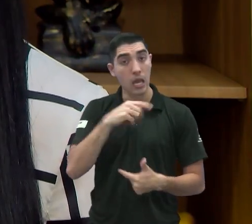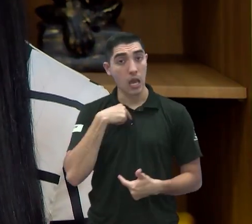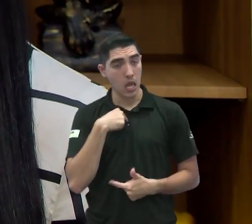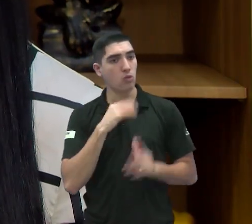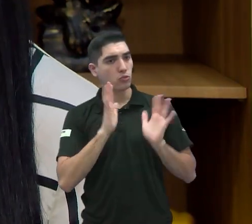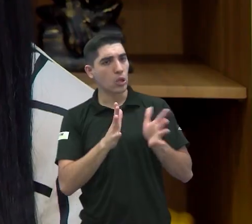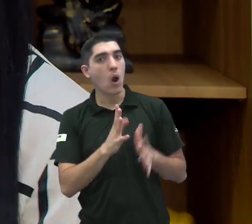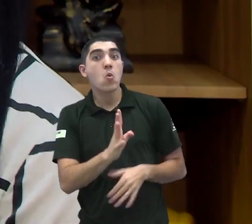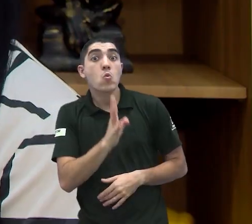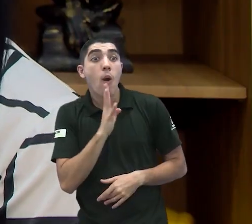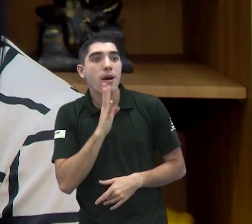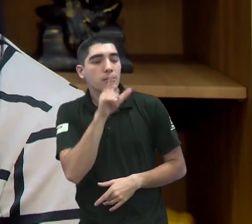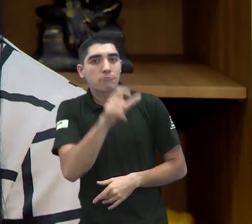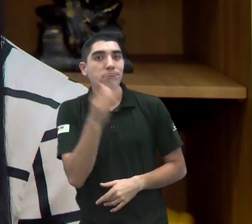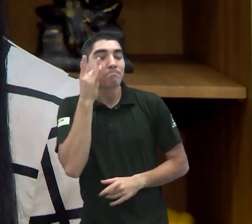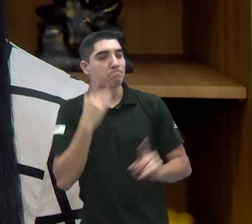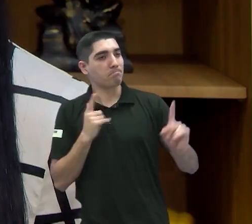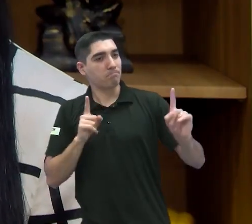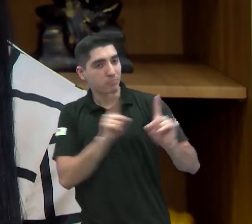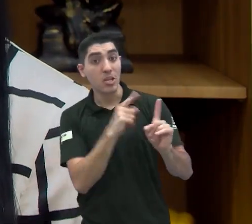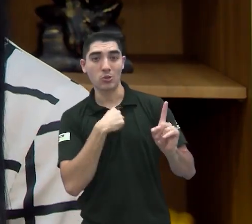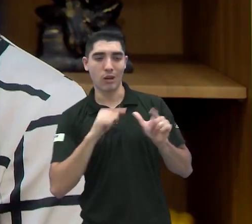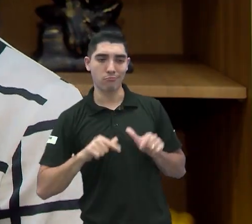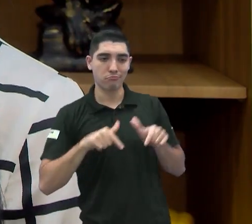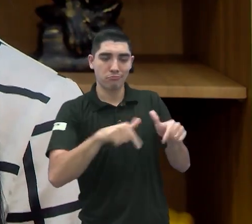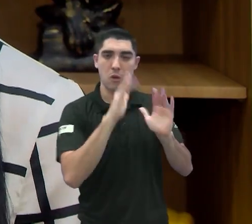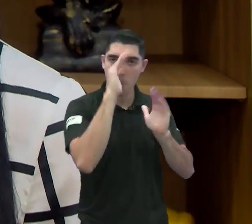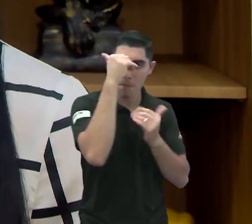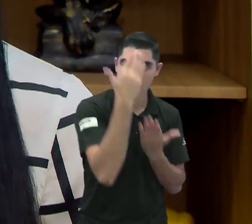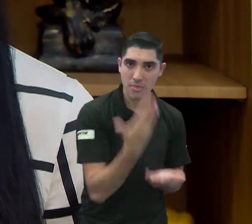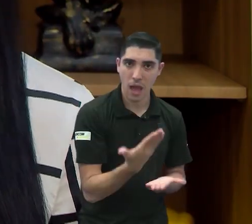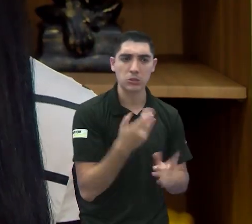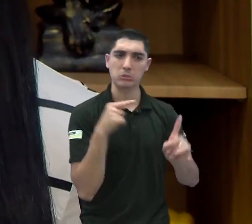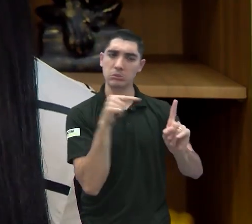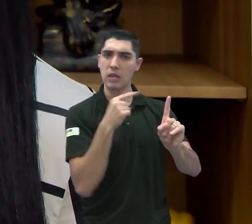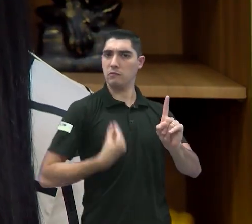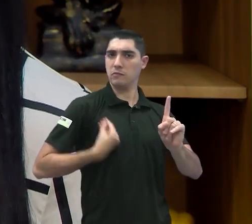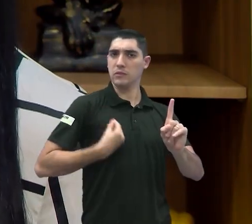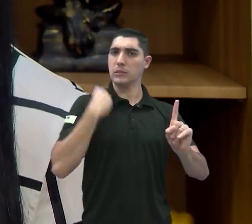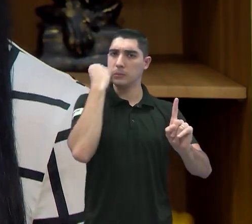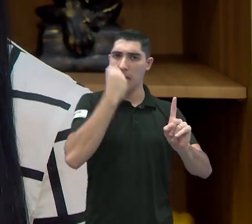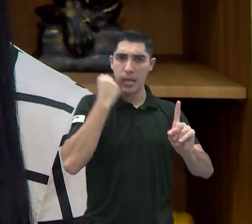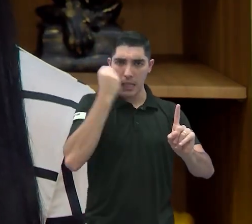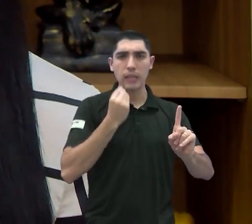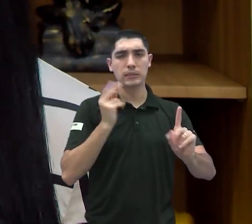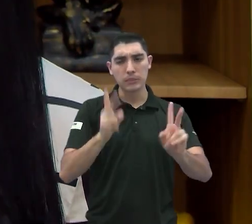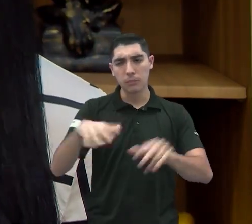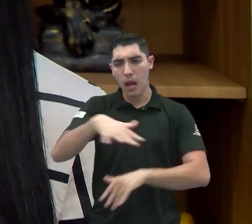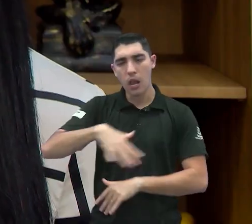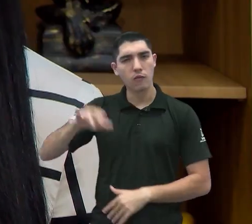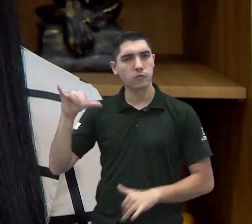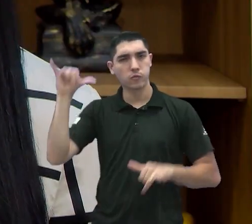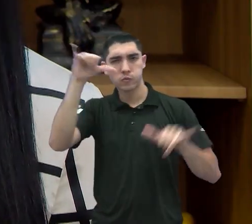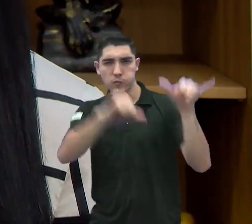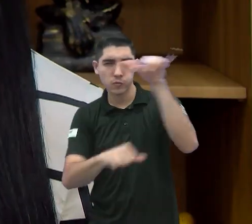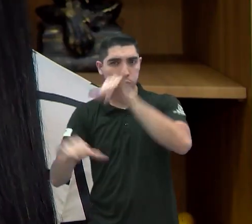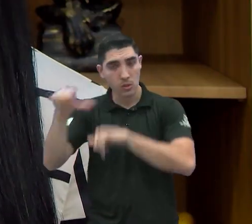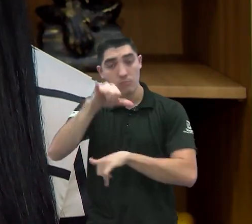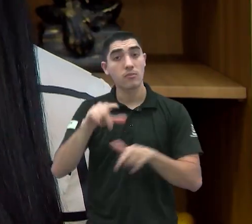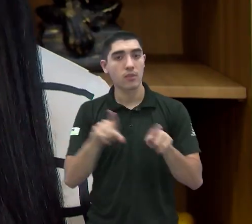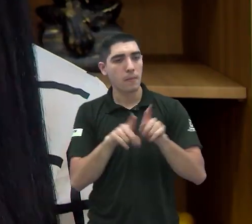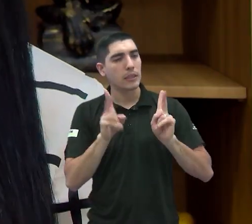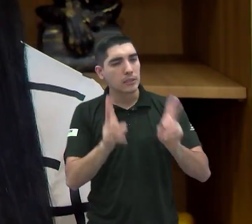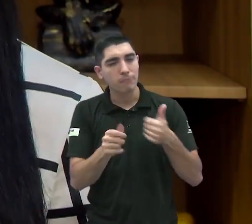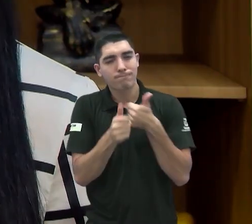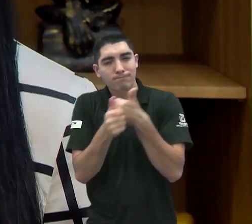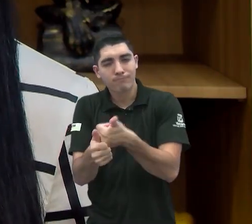honra também de poder reconhecê-lo, né, e dar a ele uma homenagem por toda a trajetória dele com a aviação e com São José dos Campos. E ali,